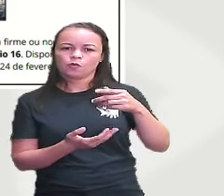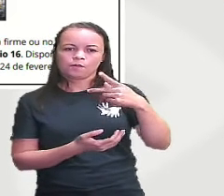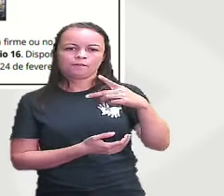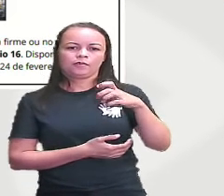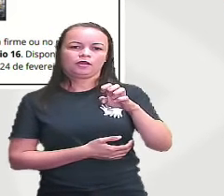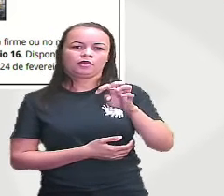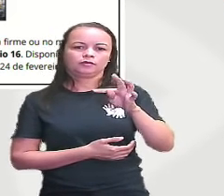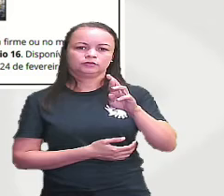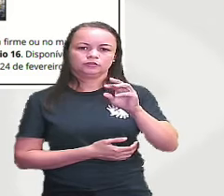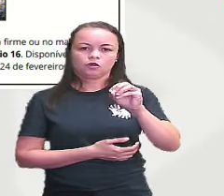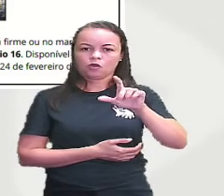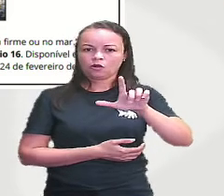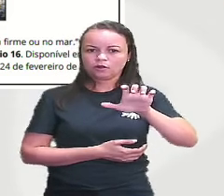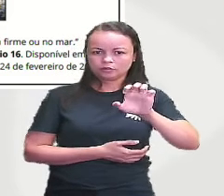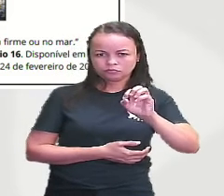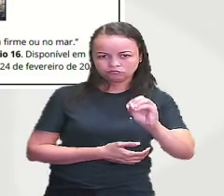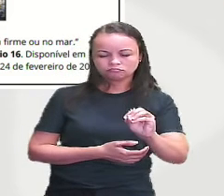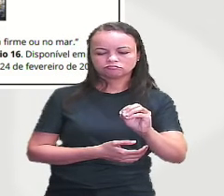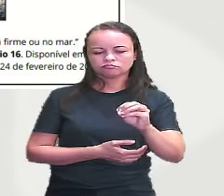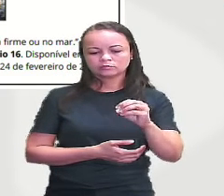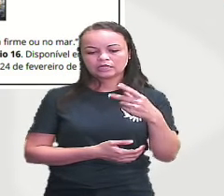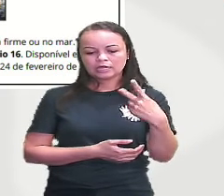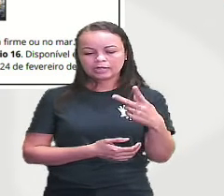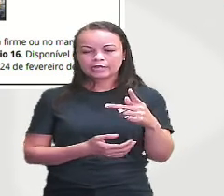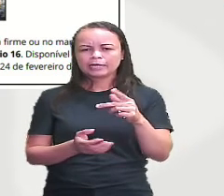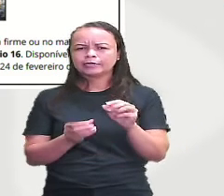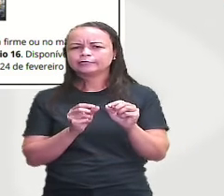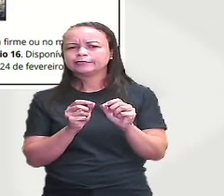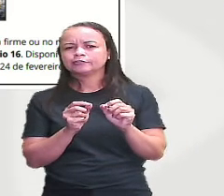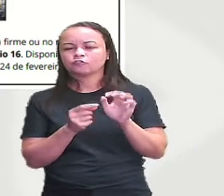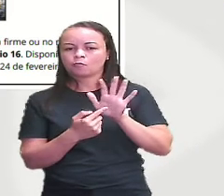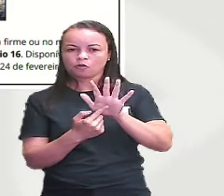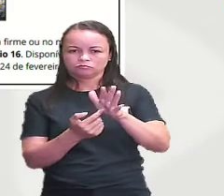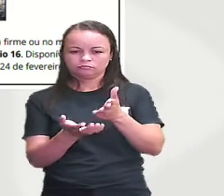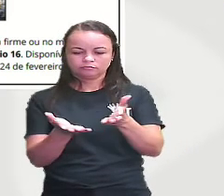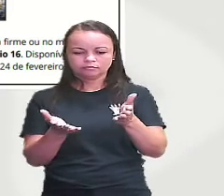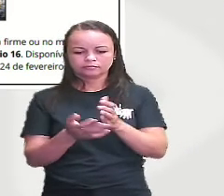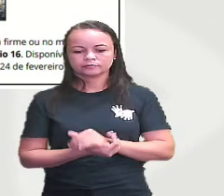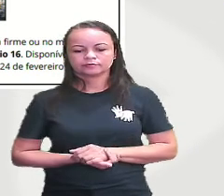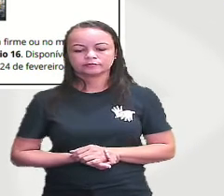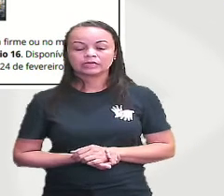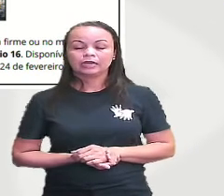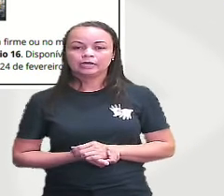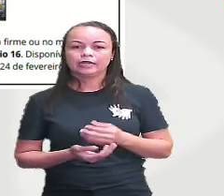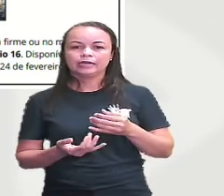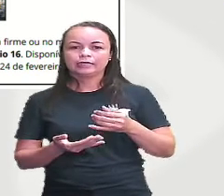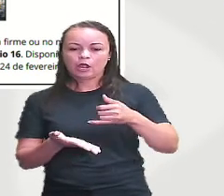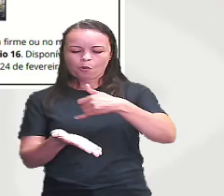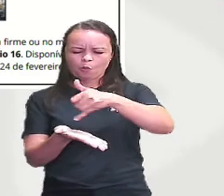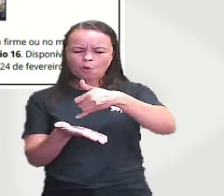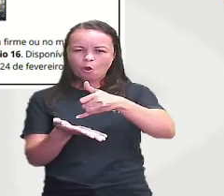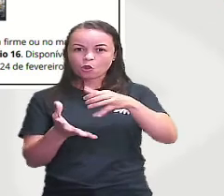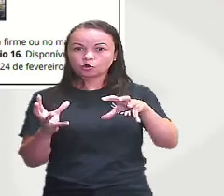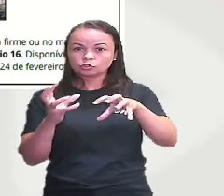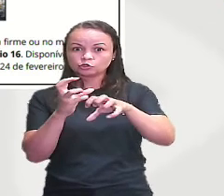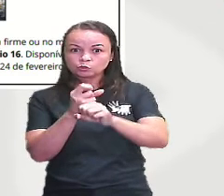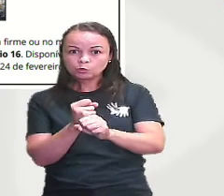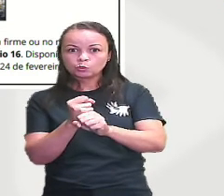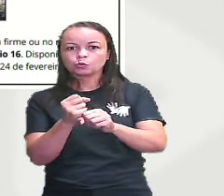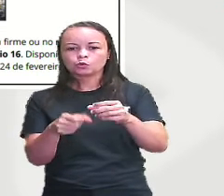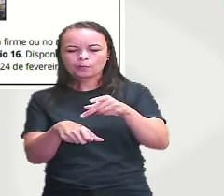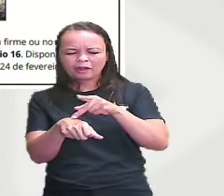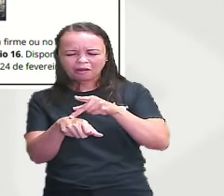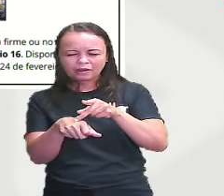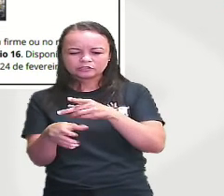para vocês, ó. O petróleo, ele é um óleo mineral bem escuro e ele é extraído das profundezas